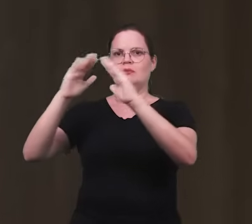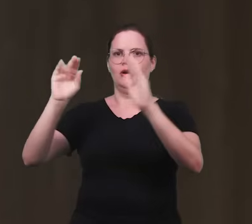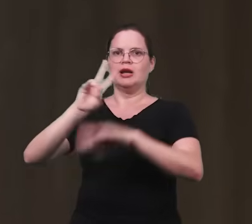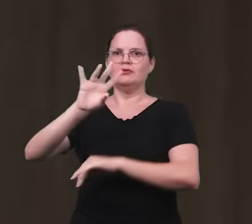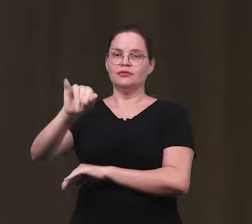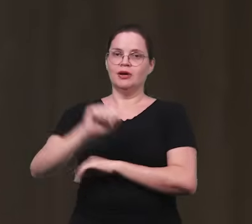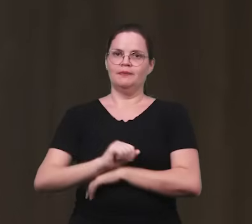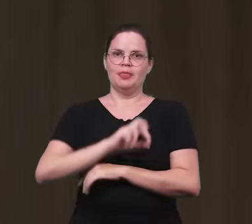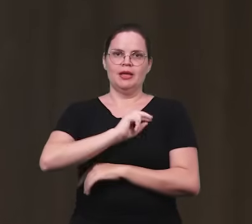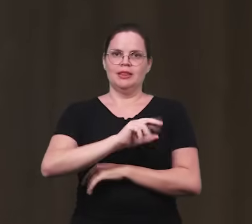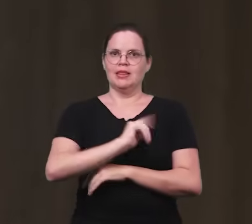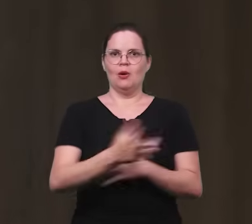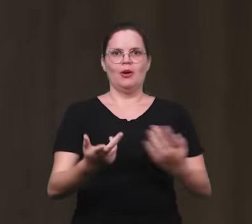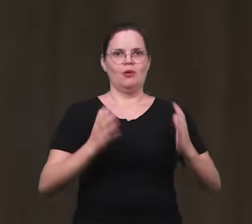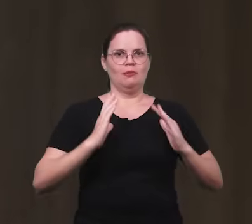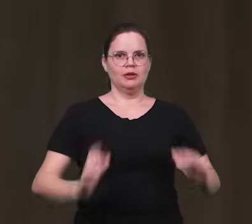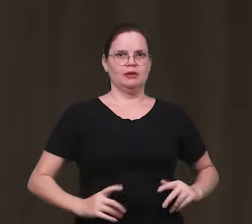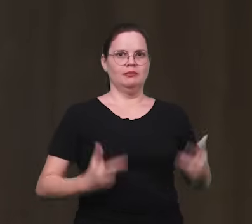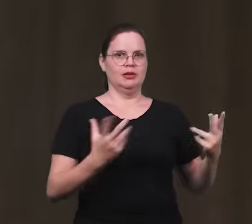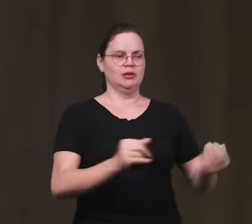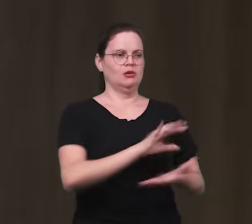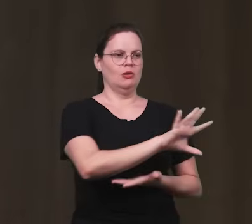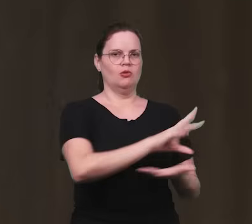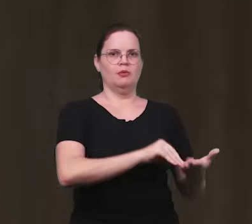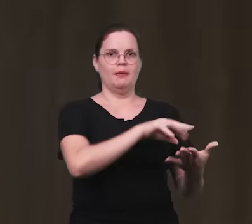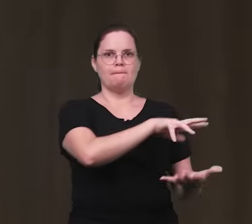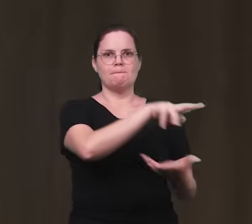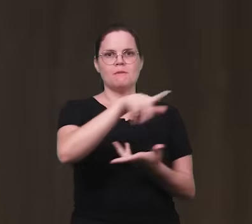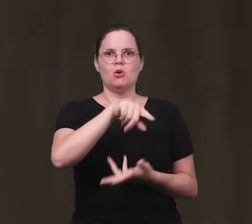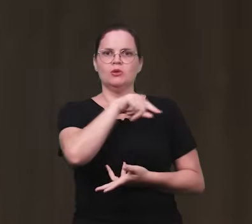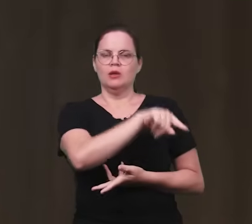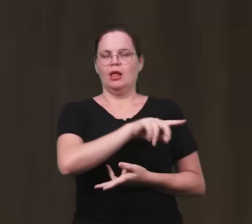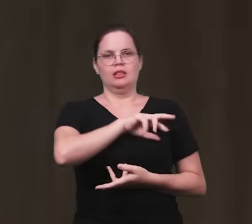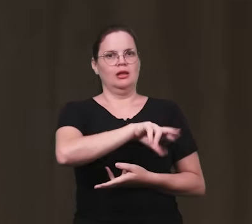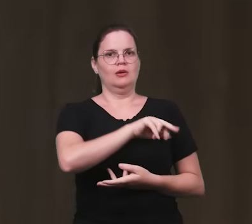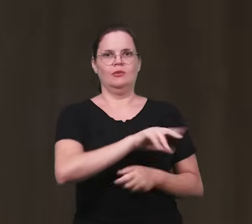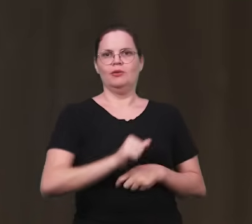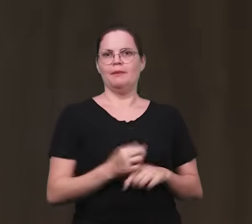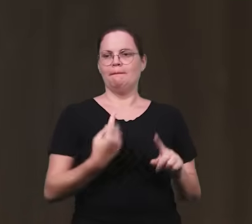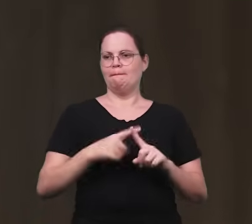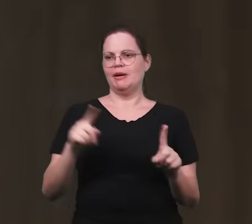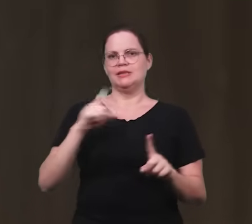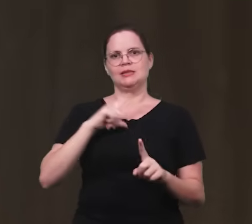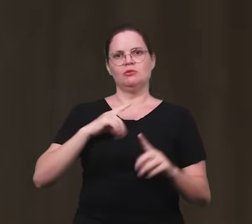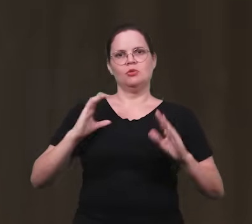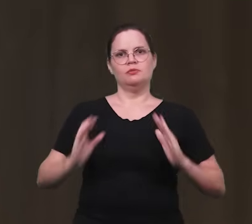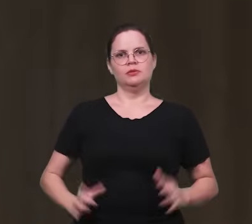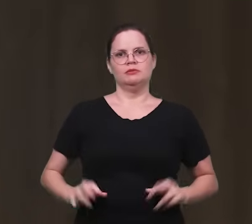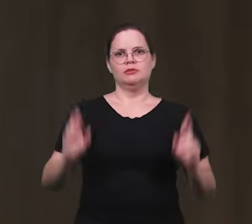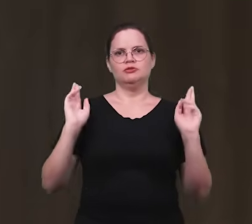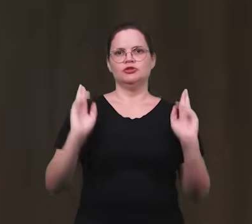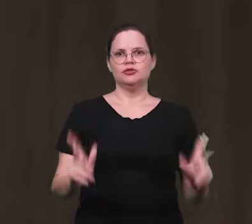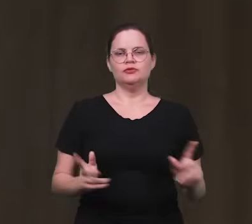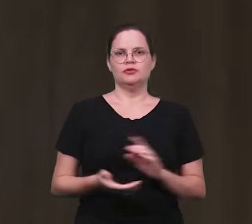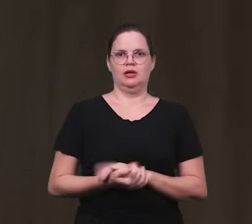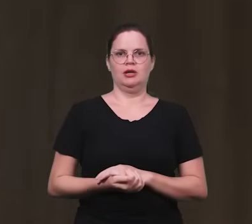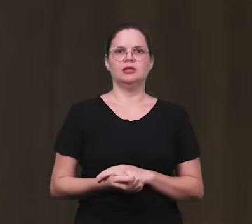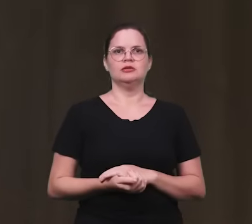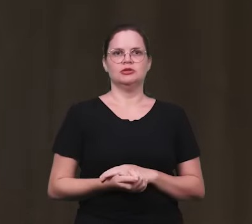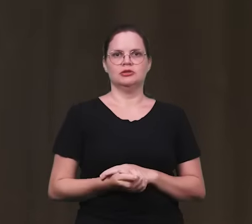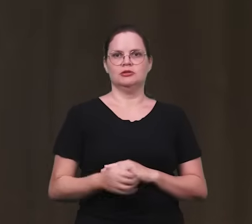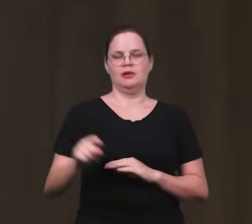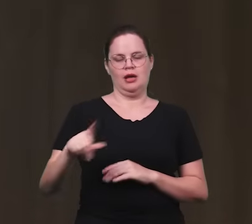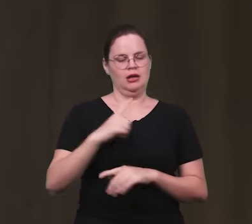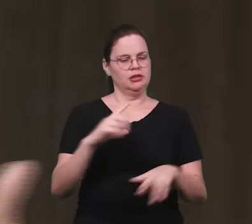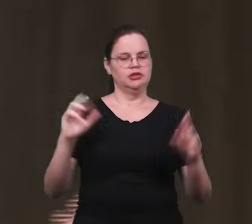mulher terrena, ela não se comporta como as demais mulheres, ela não tem aquele comportamento padrão gerado neste mundo, mas ela se comporta de